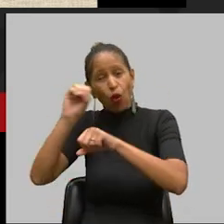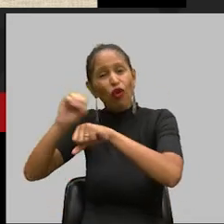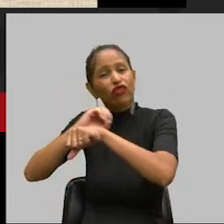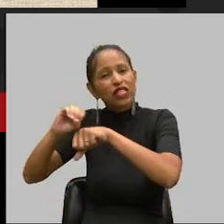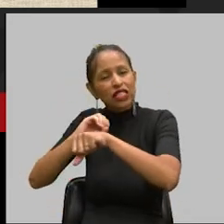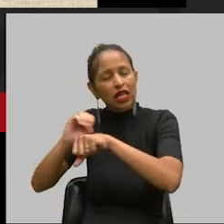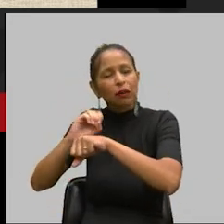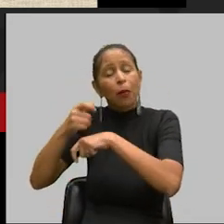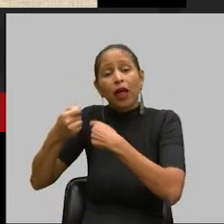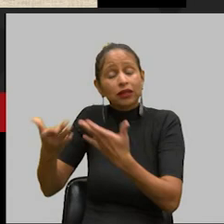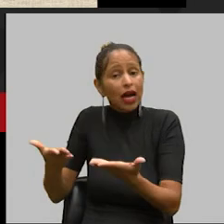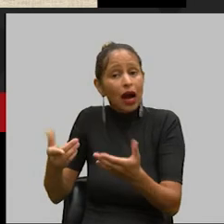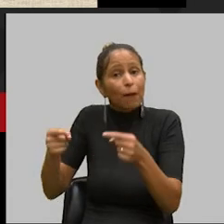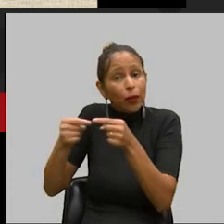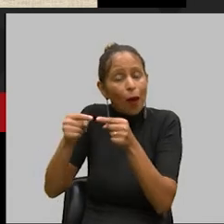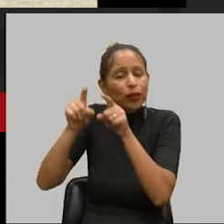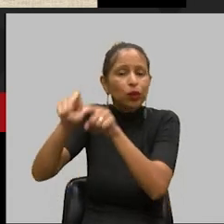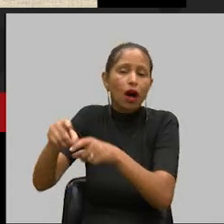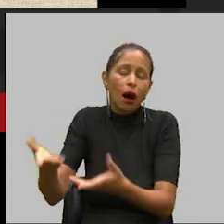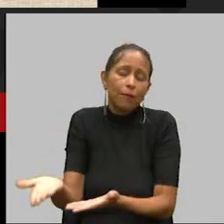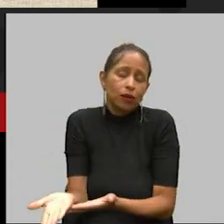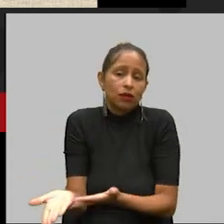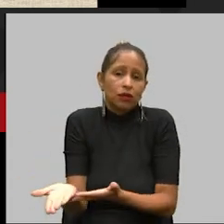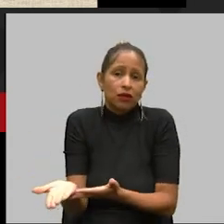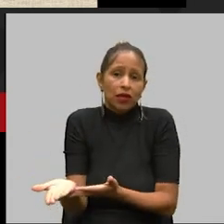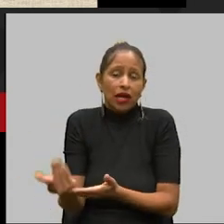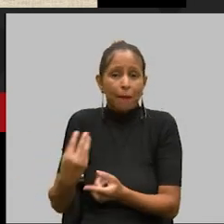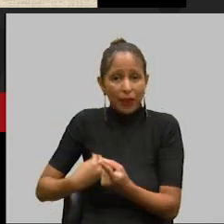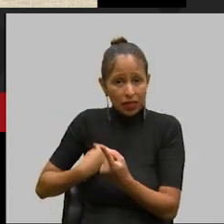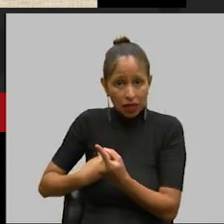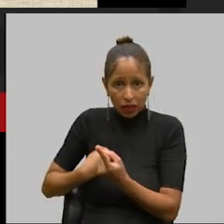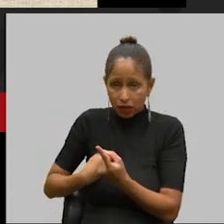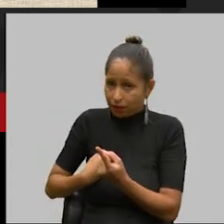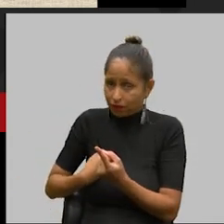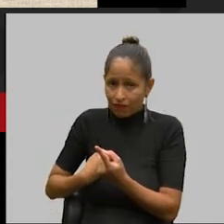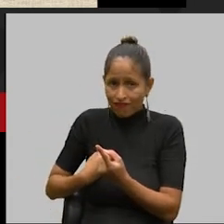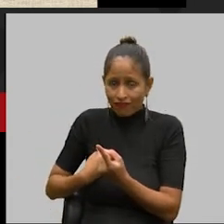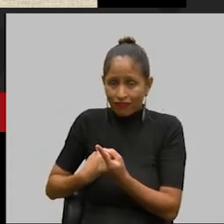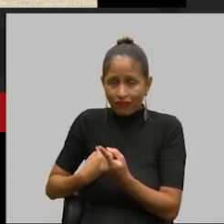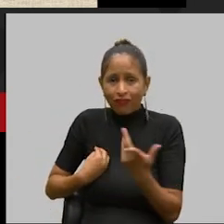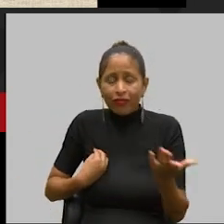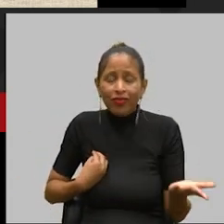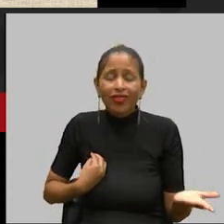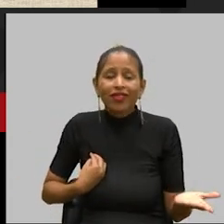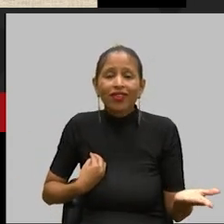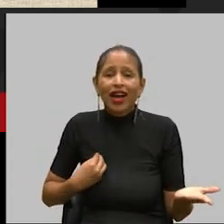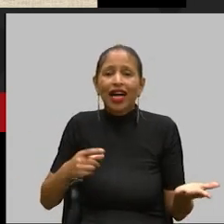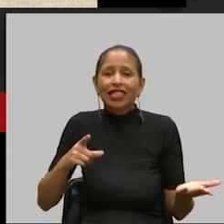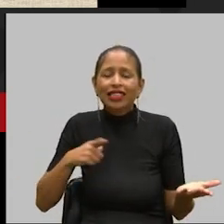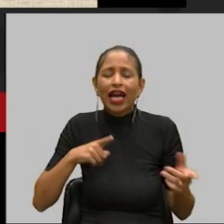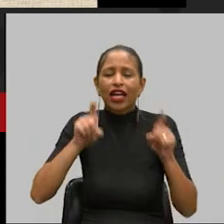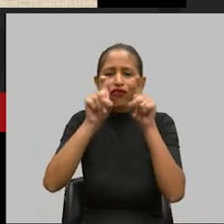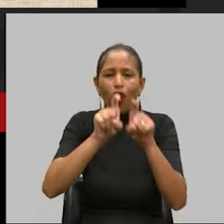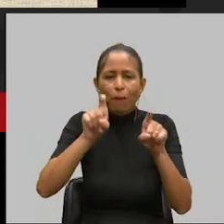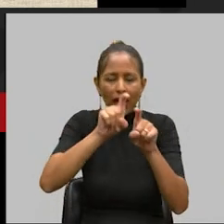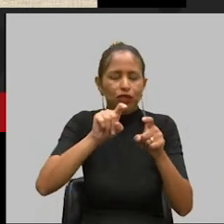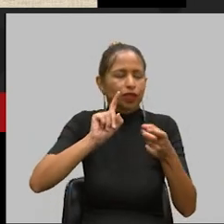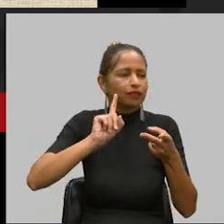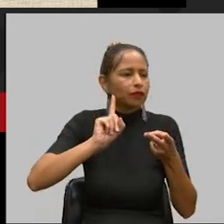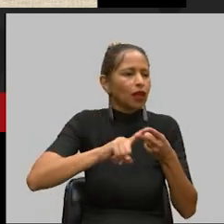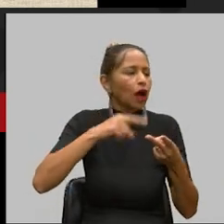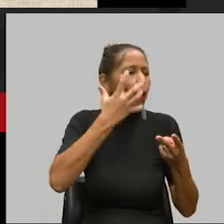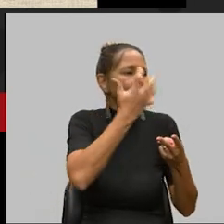Contemple o campo porque isso não está presente isso é algo tão Sutil né Tem tem informática tem